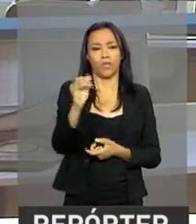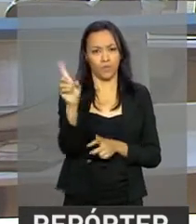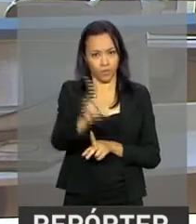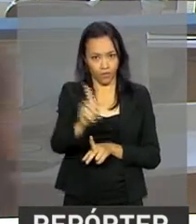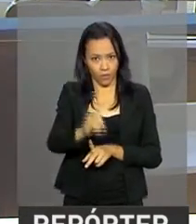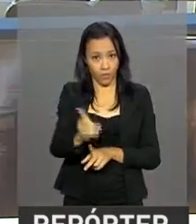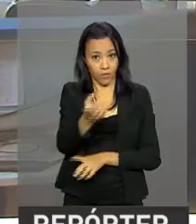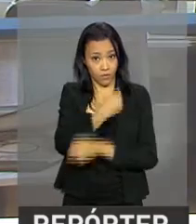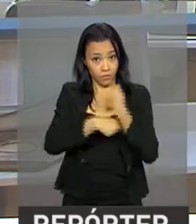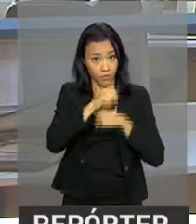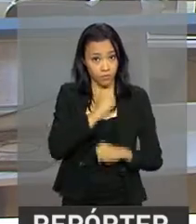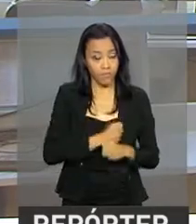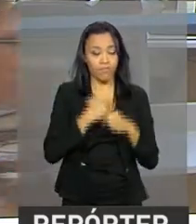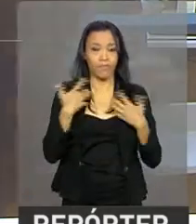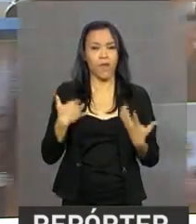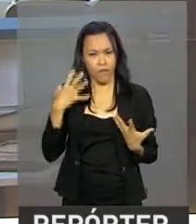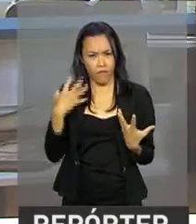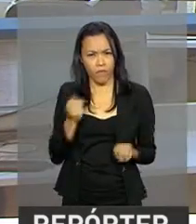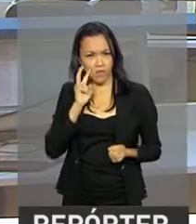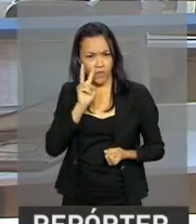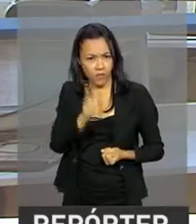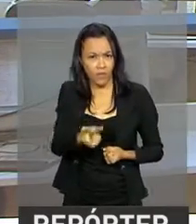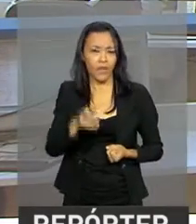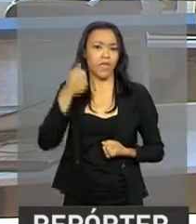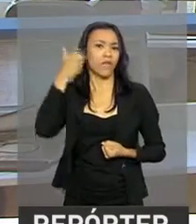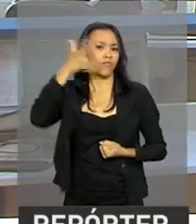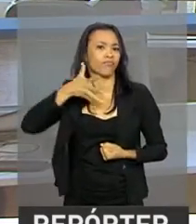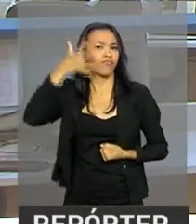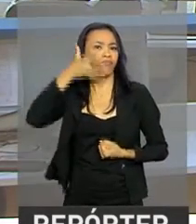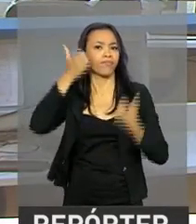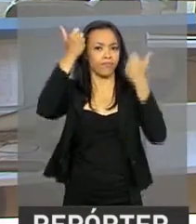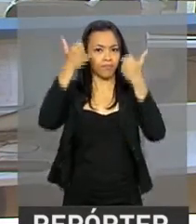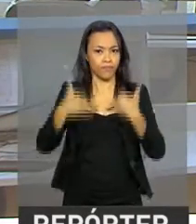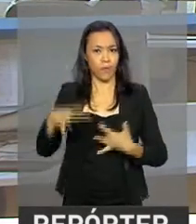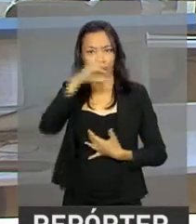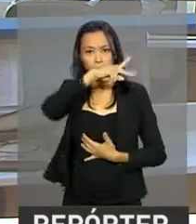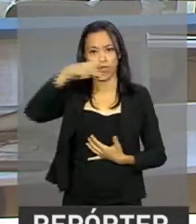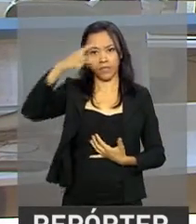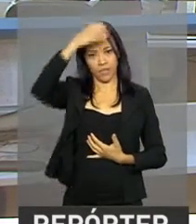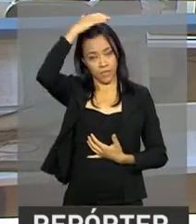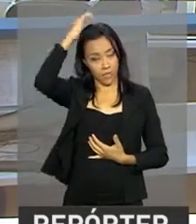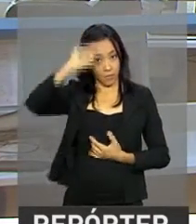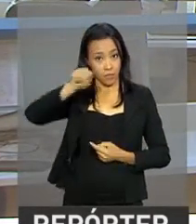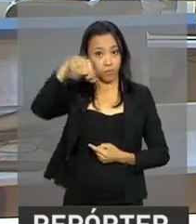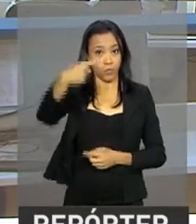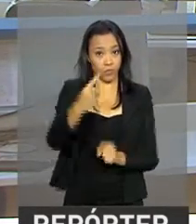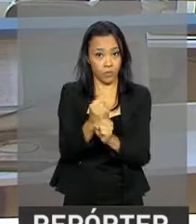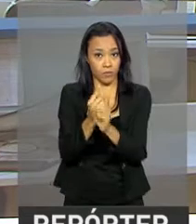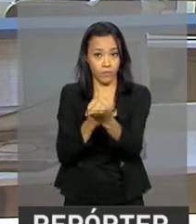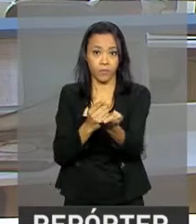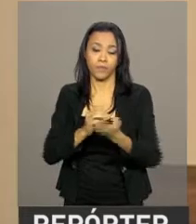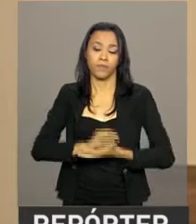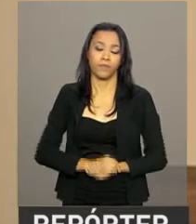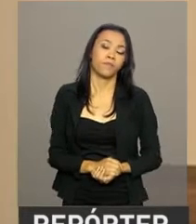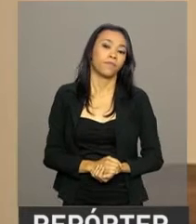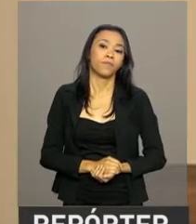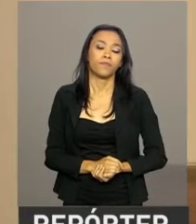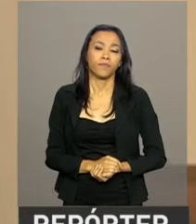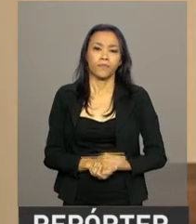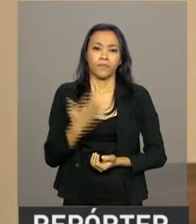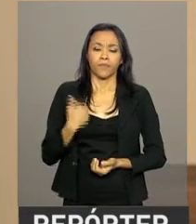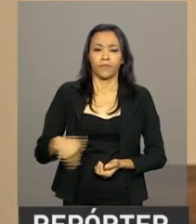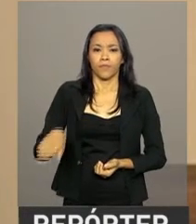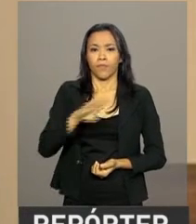dólares no ano passado. Vamos ouvir um trecho da declaração do presidente Temer após o encontro.